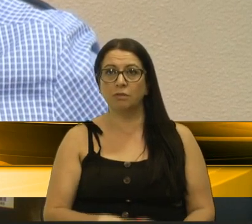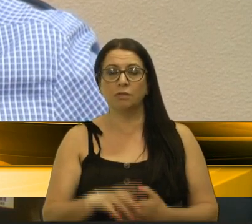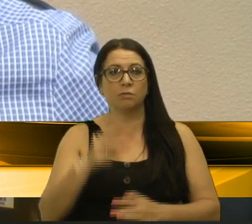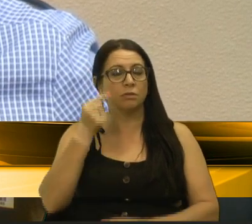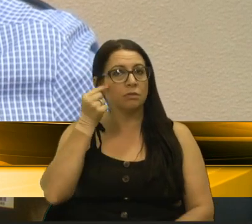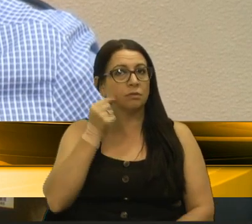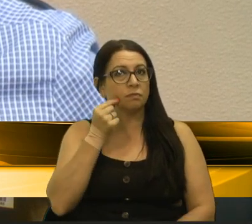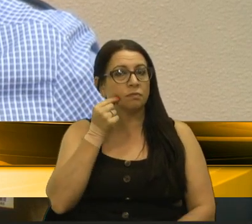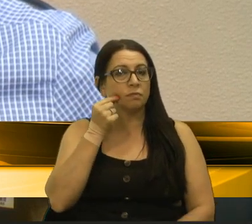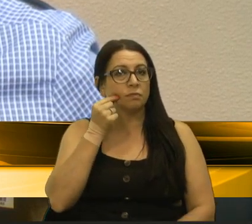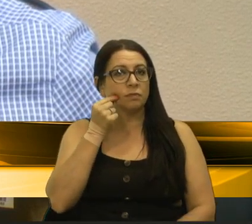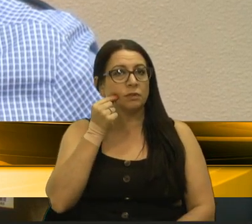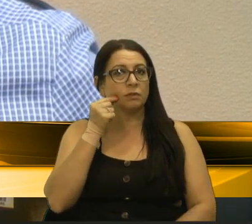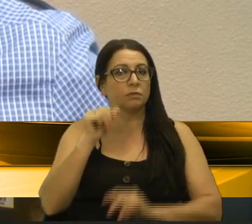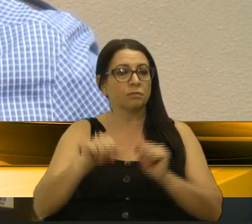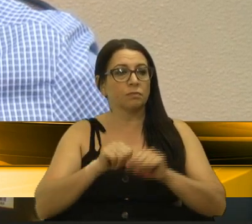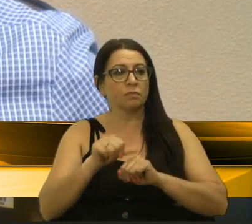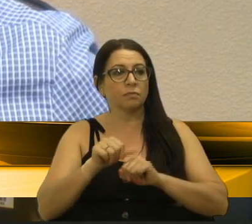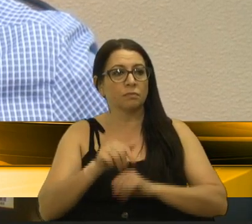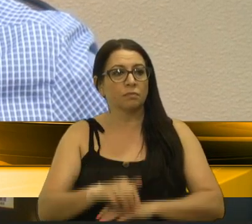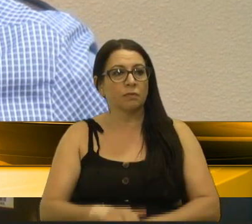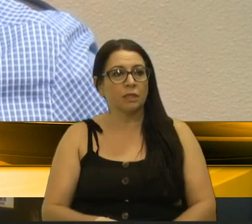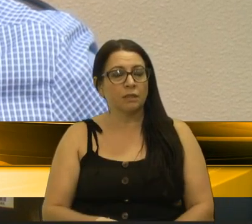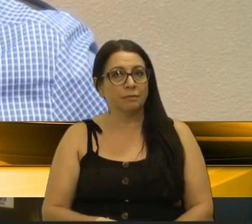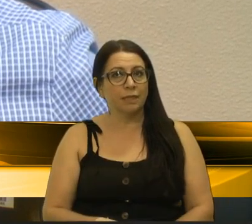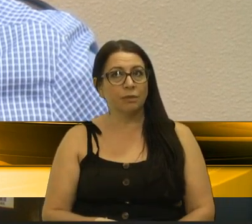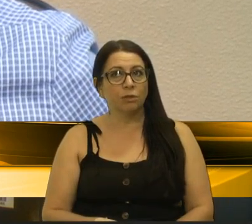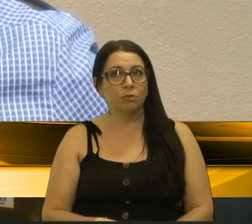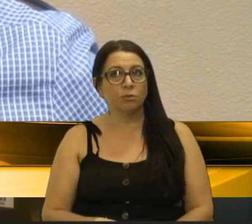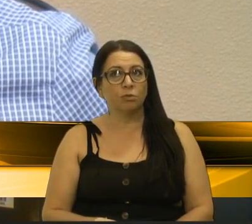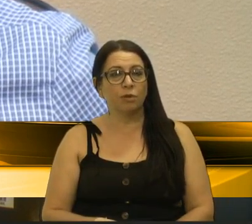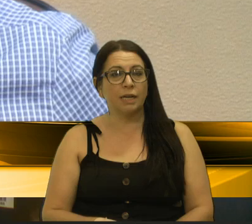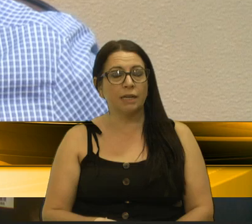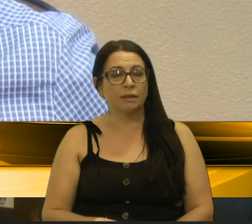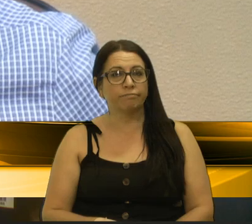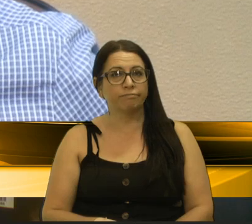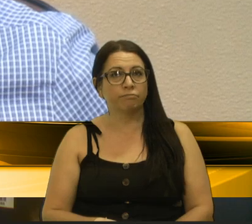para mudança do voto. Para não.